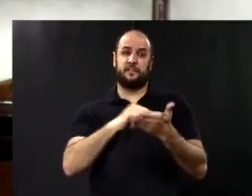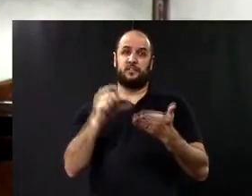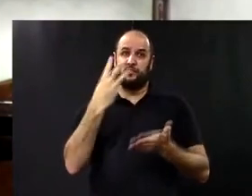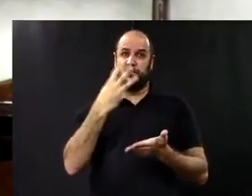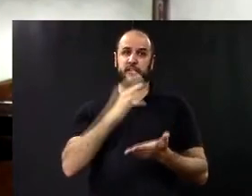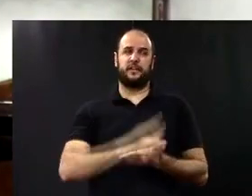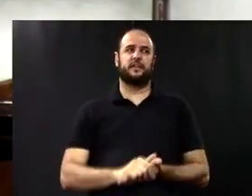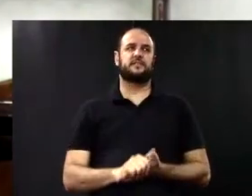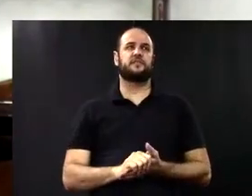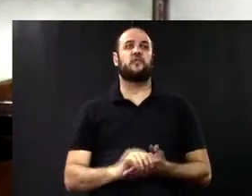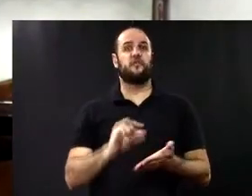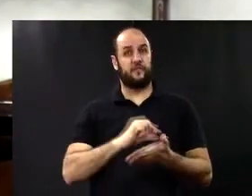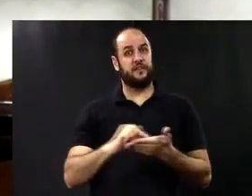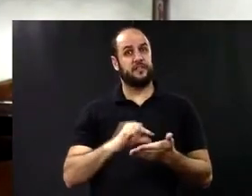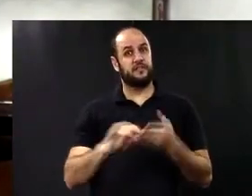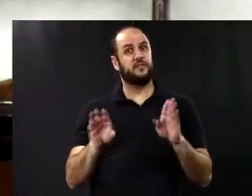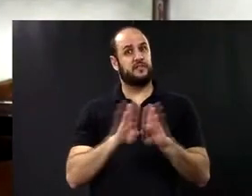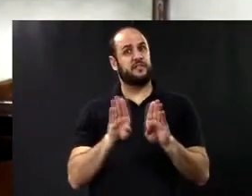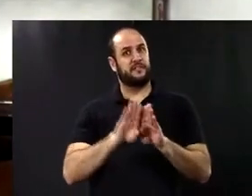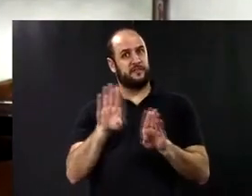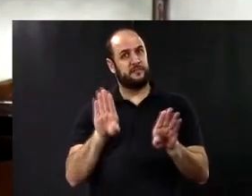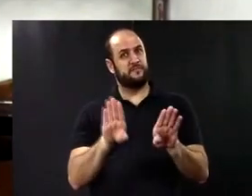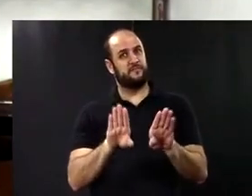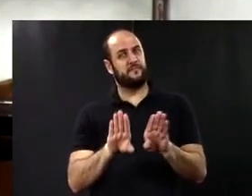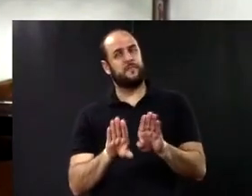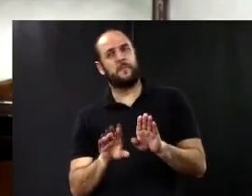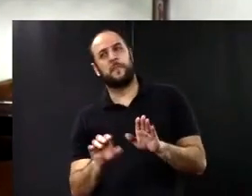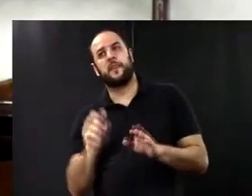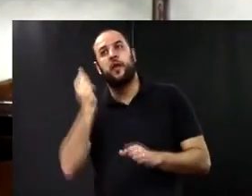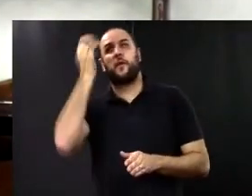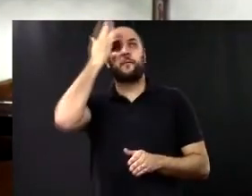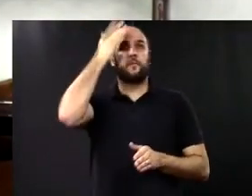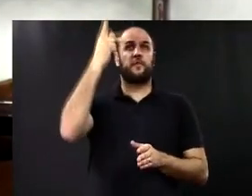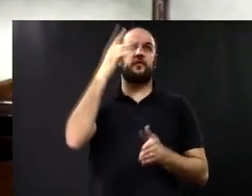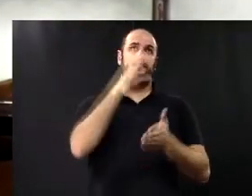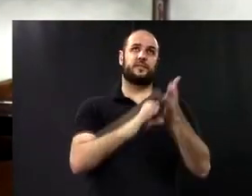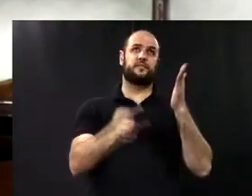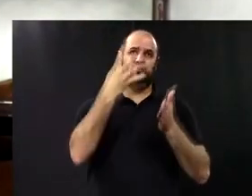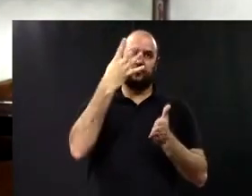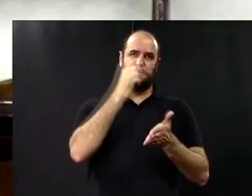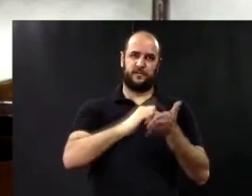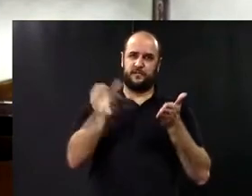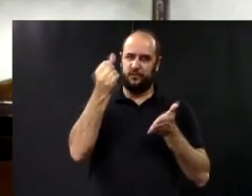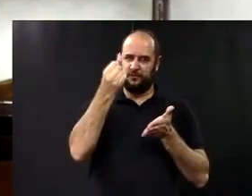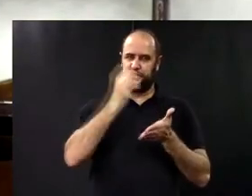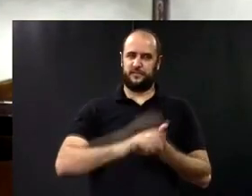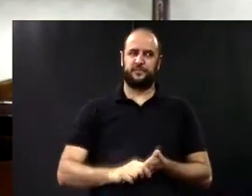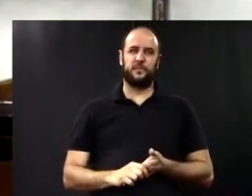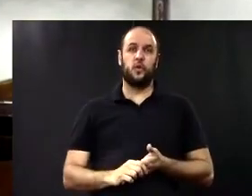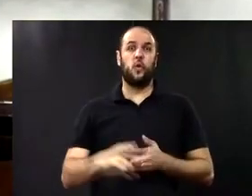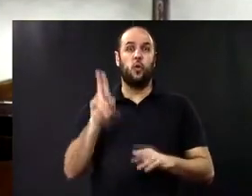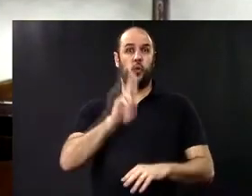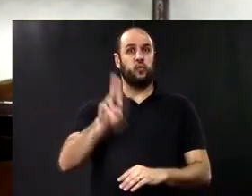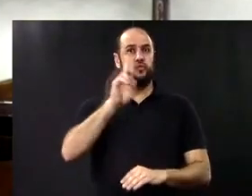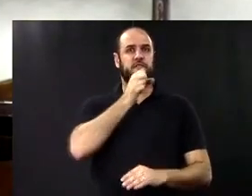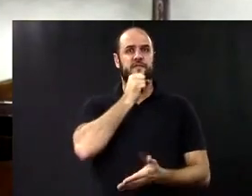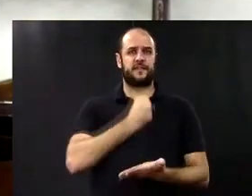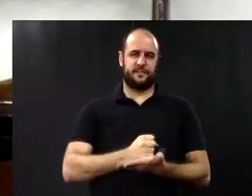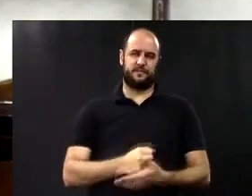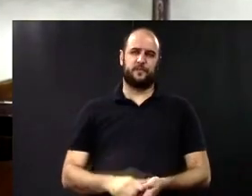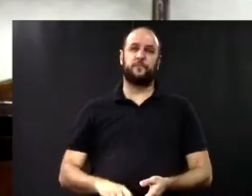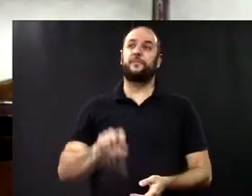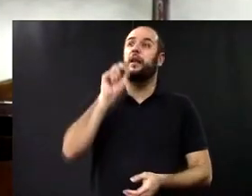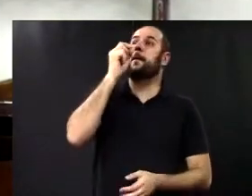13 também é essa citação de Provérbios capítulo 4, versículo 6. O que o autor está nos ensinando aqui? Ele